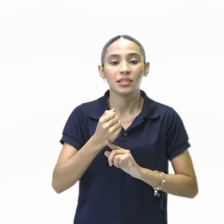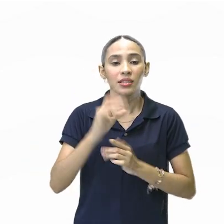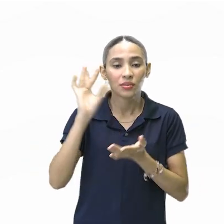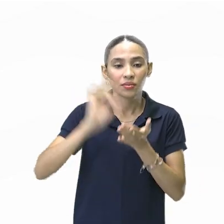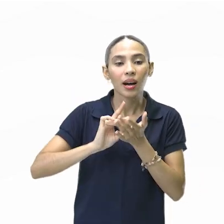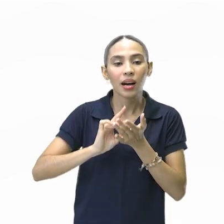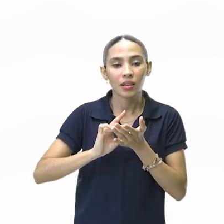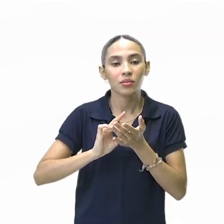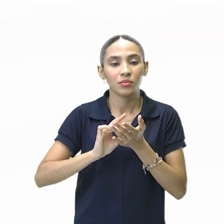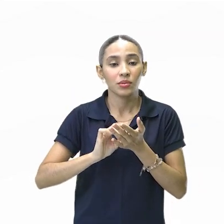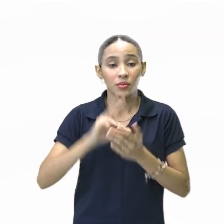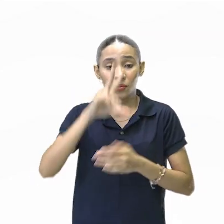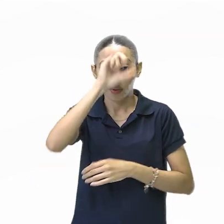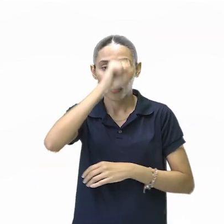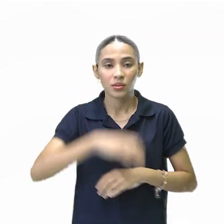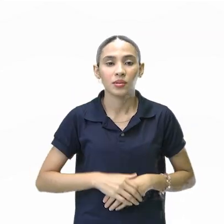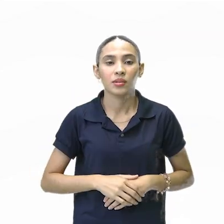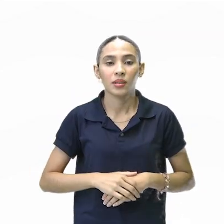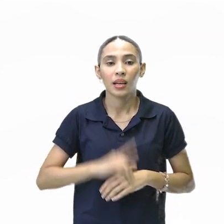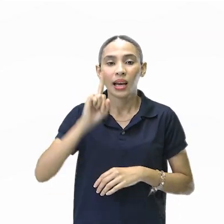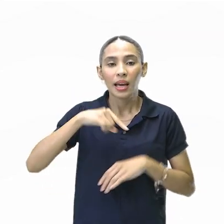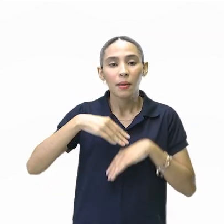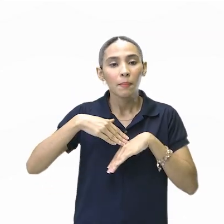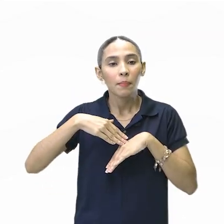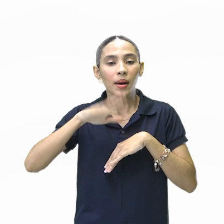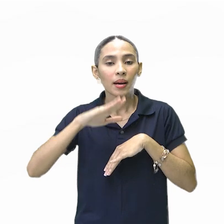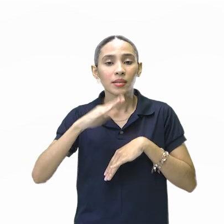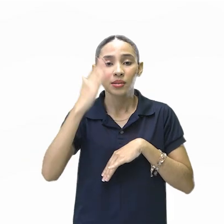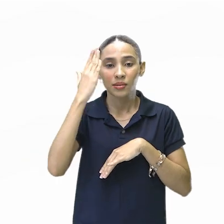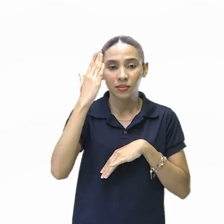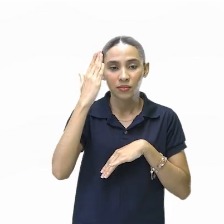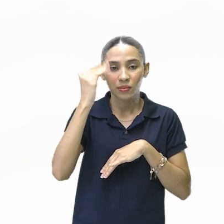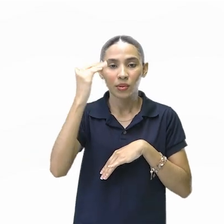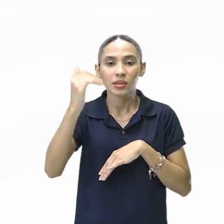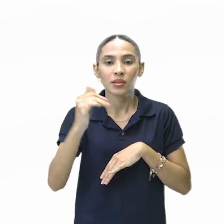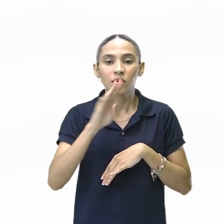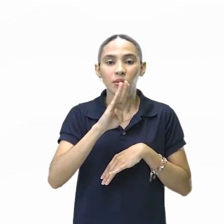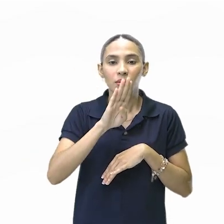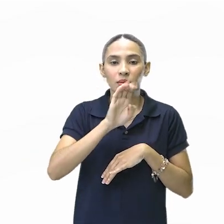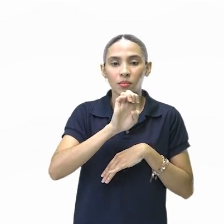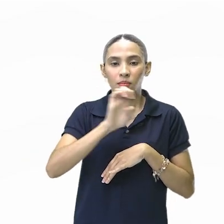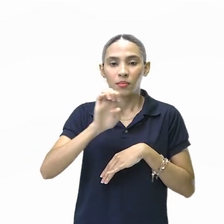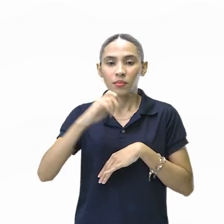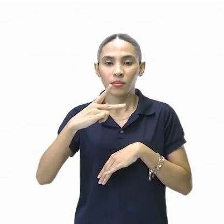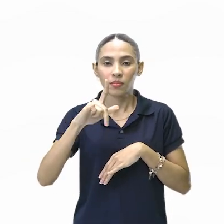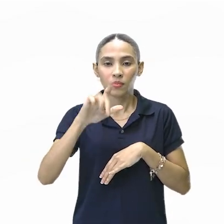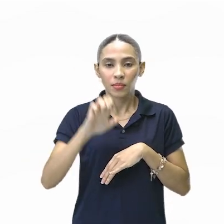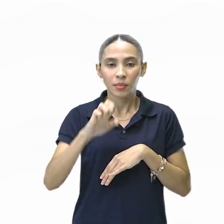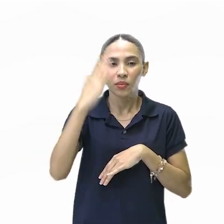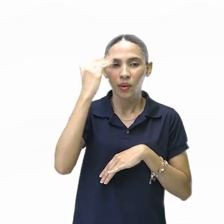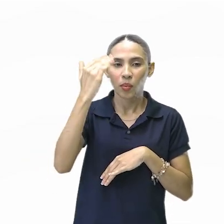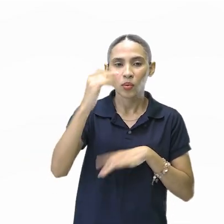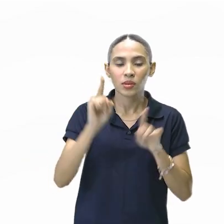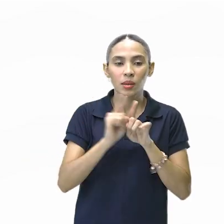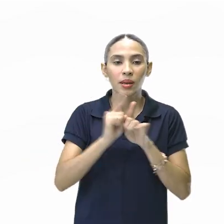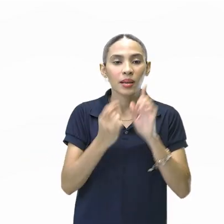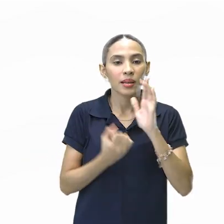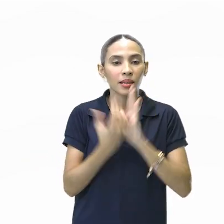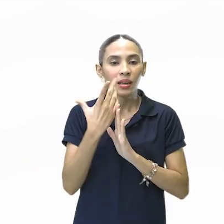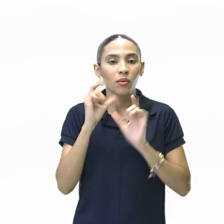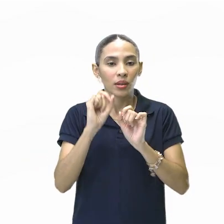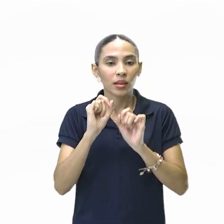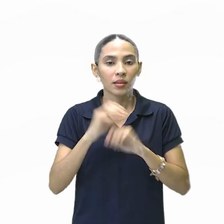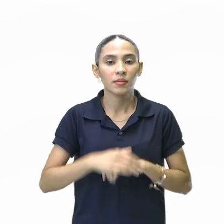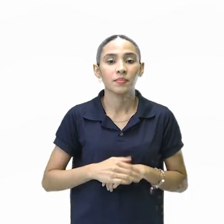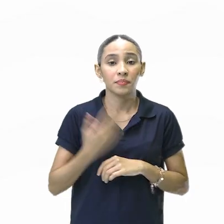e intrínsecas. É mais conhecido como um Beeple, famoso por obra digital